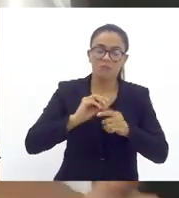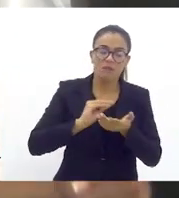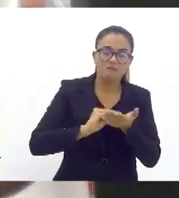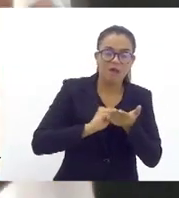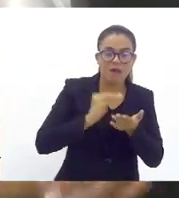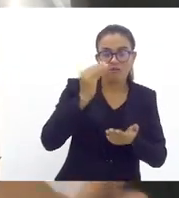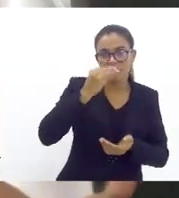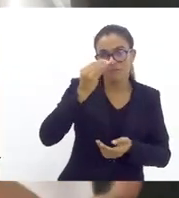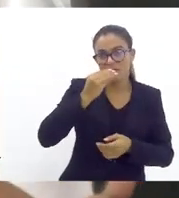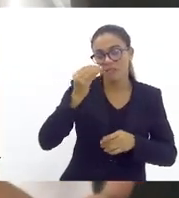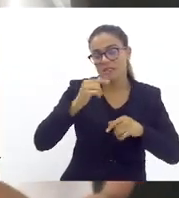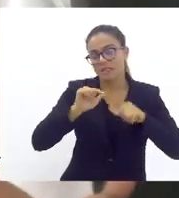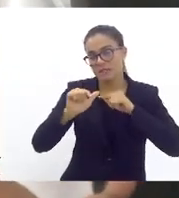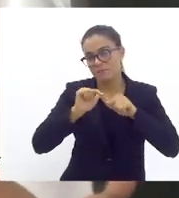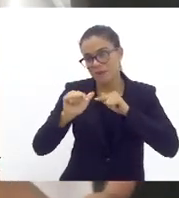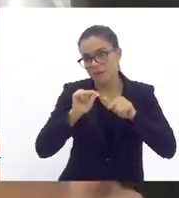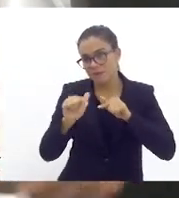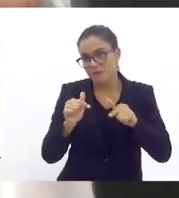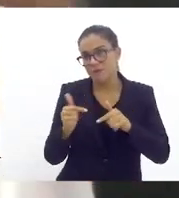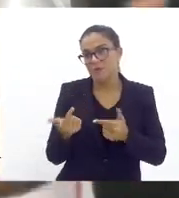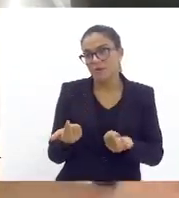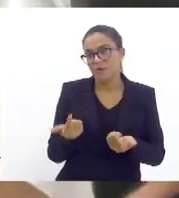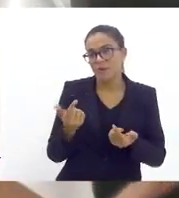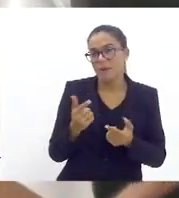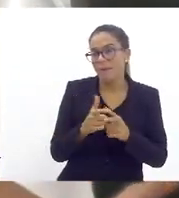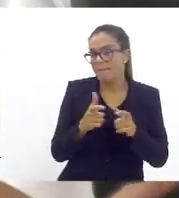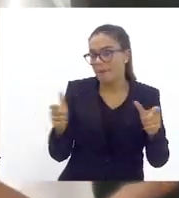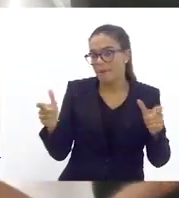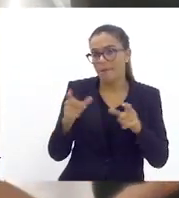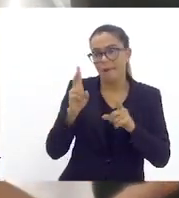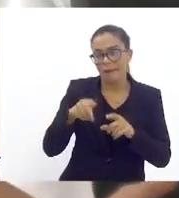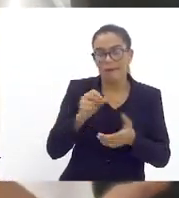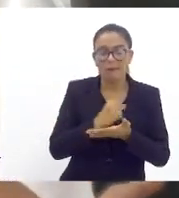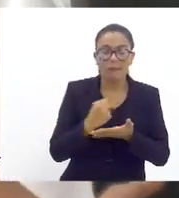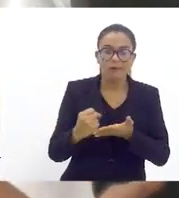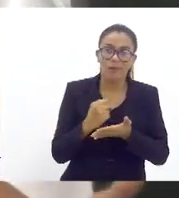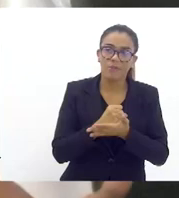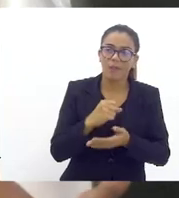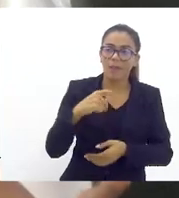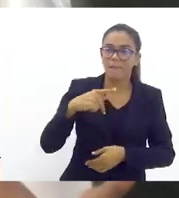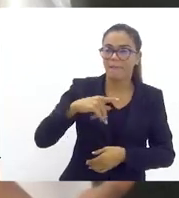das trabalhadoras, que são quase que, na maioria das vezes, contratadas